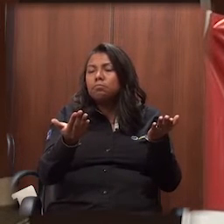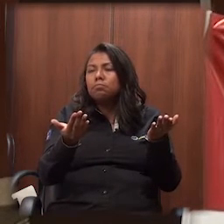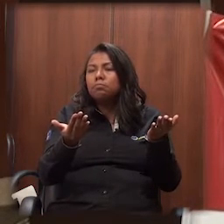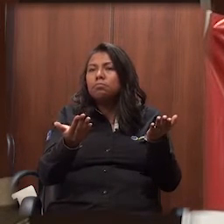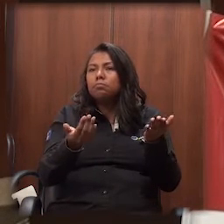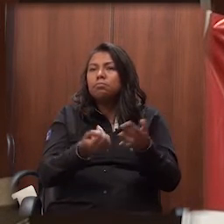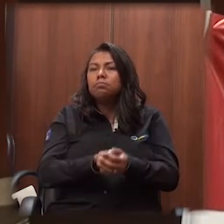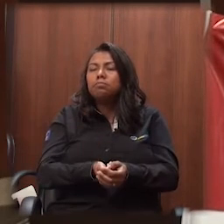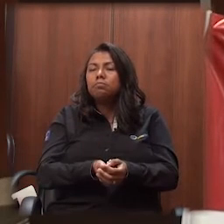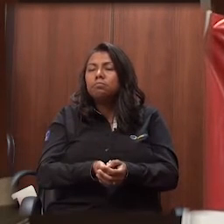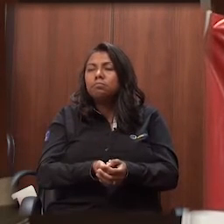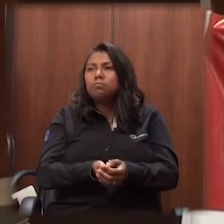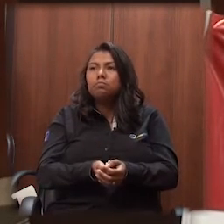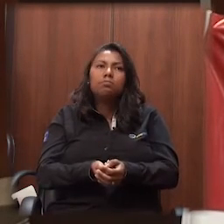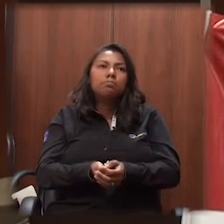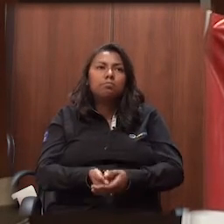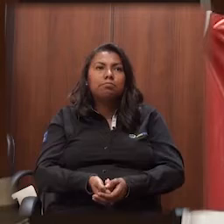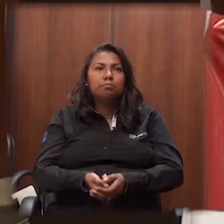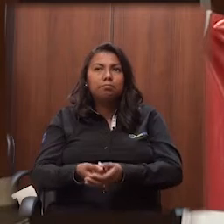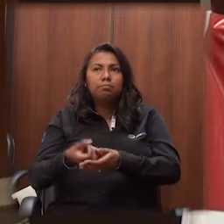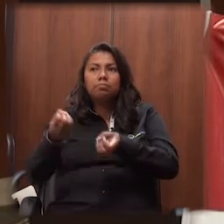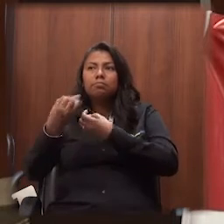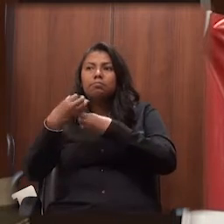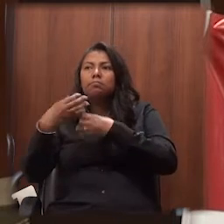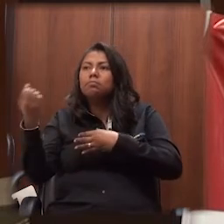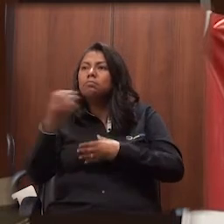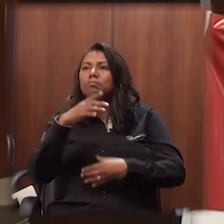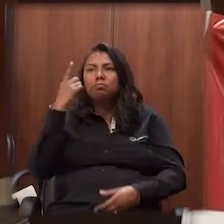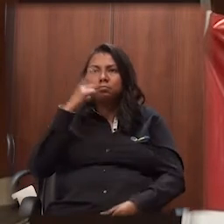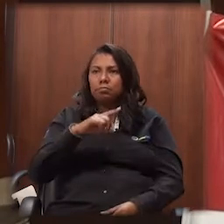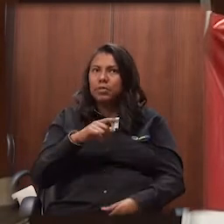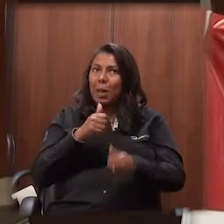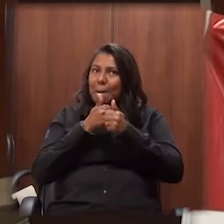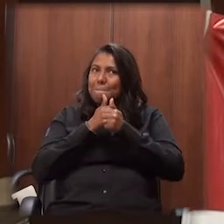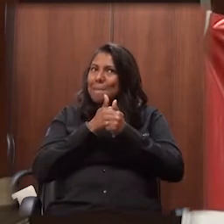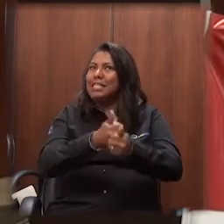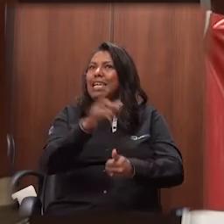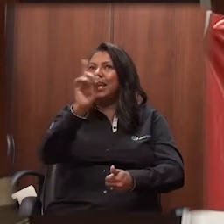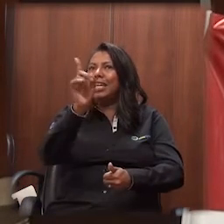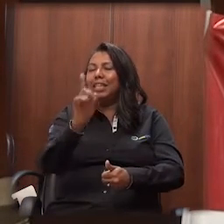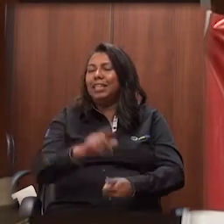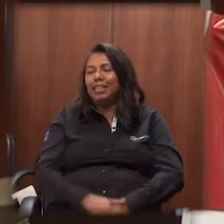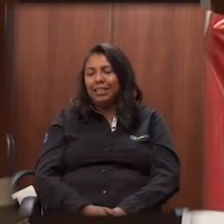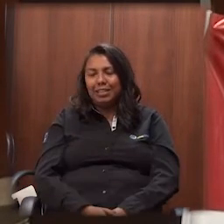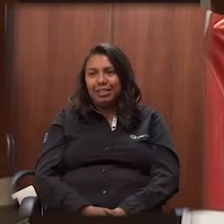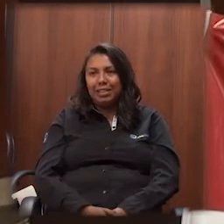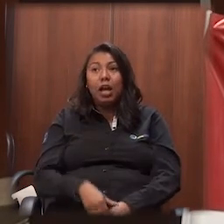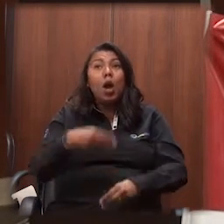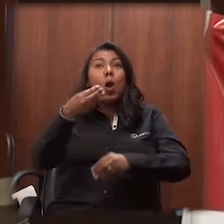Perseguindo no sentido de alcançar os dados, não de perseguir ninguém, por favor, tá gravando. Então, como que nós